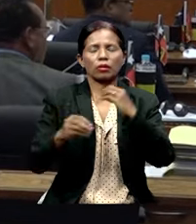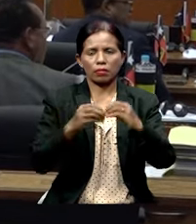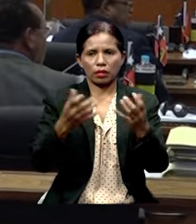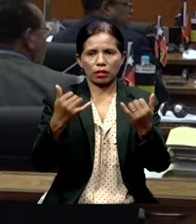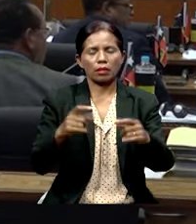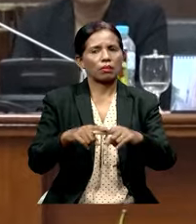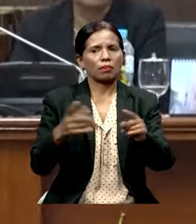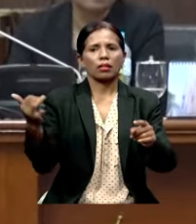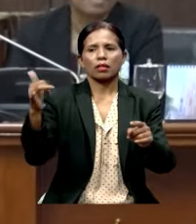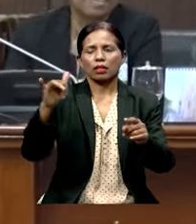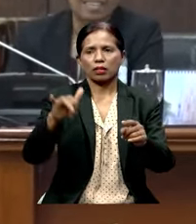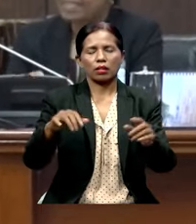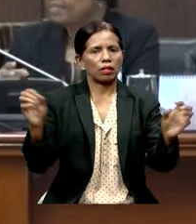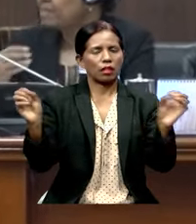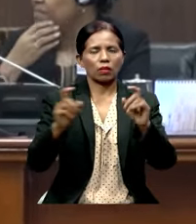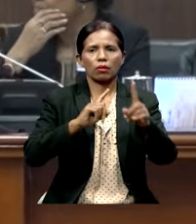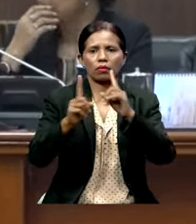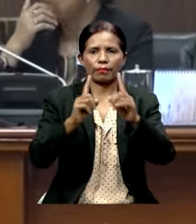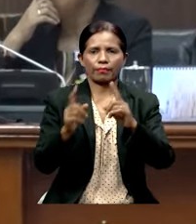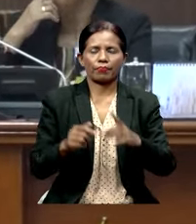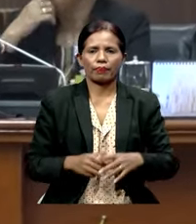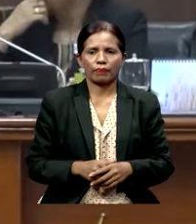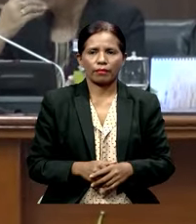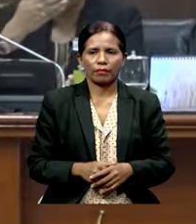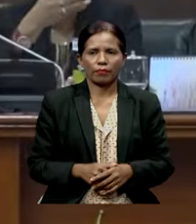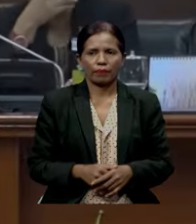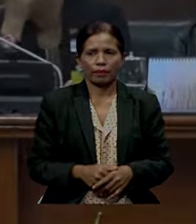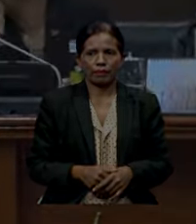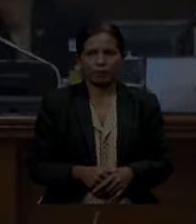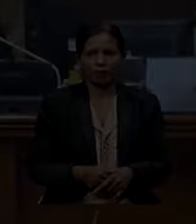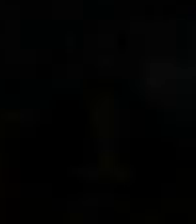mas vai ser a minha parte lá com o comentário. Luciano Moral, Zaymiro Santos, GMN.